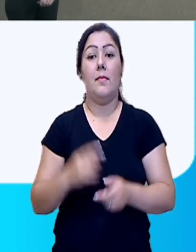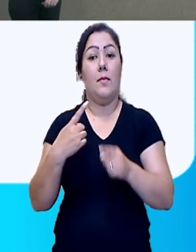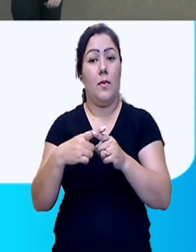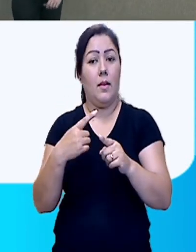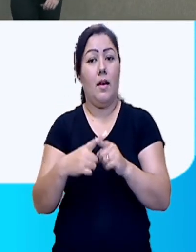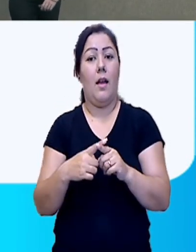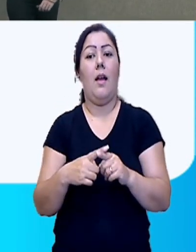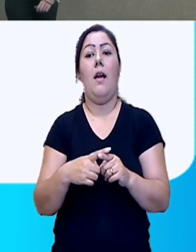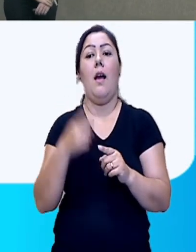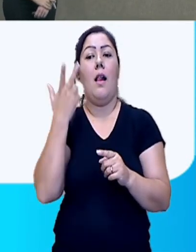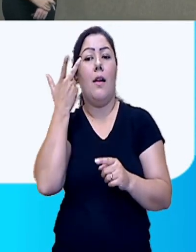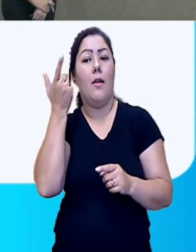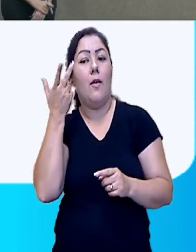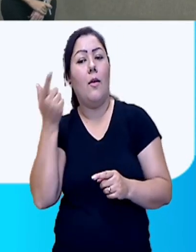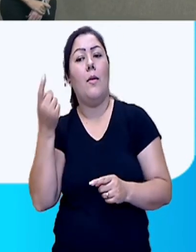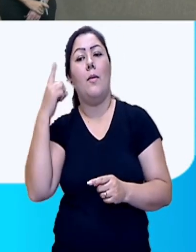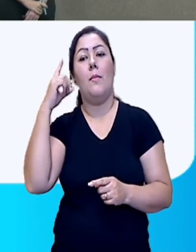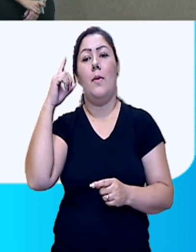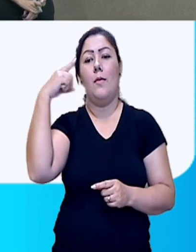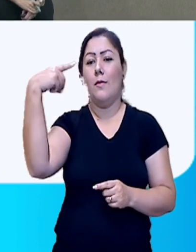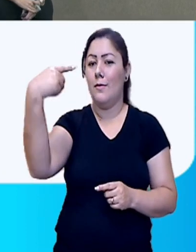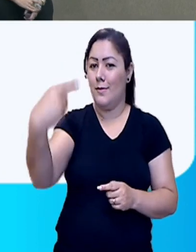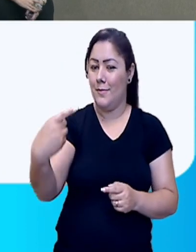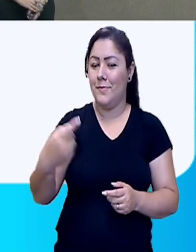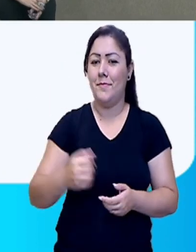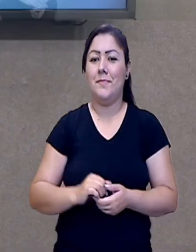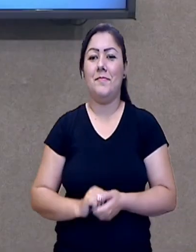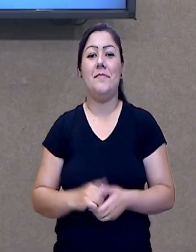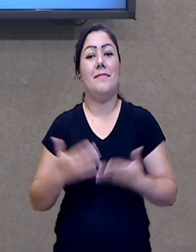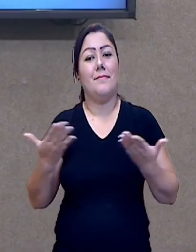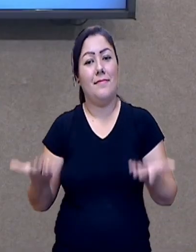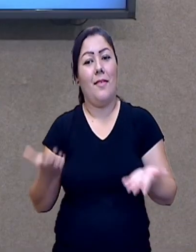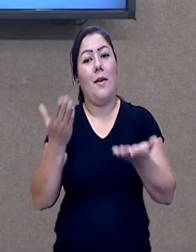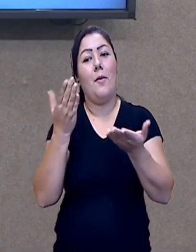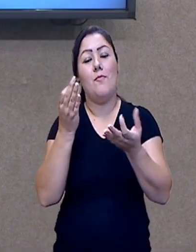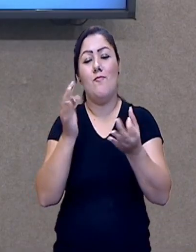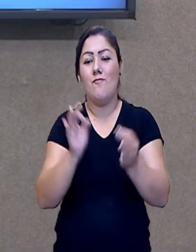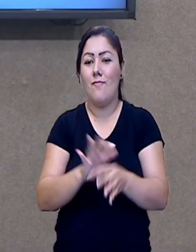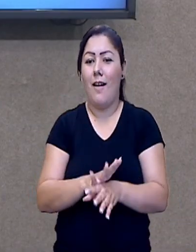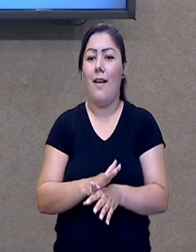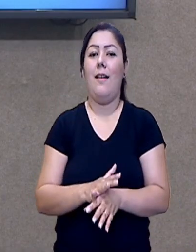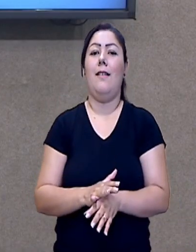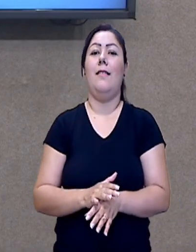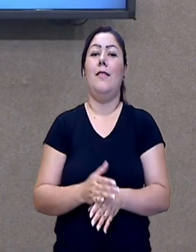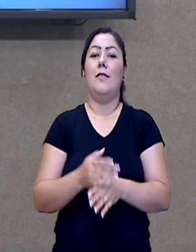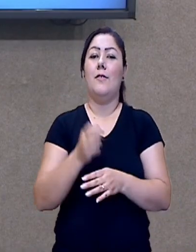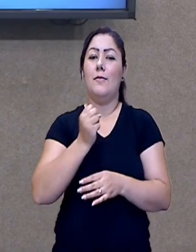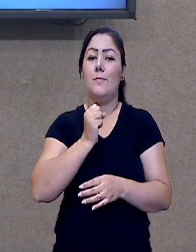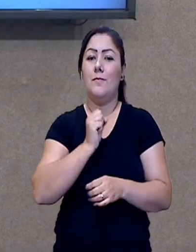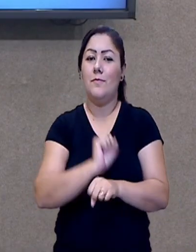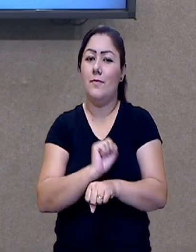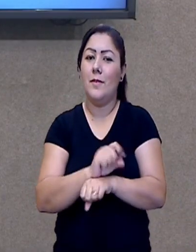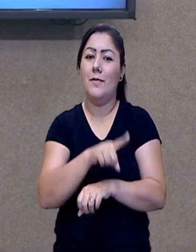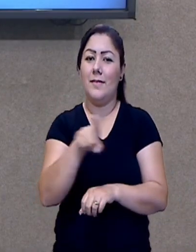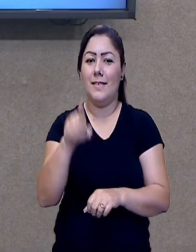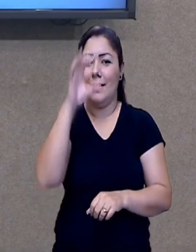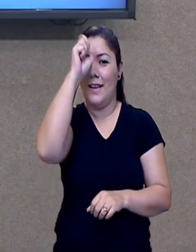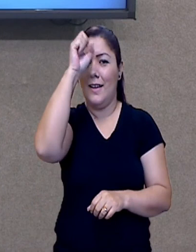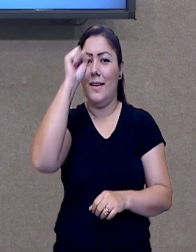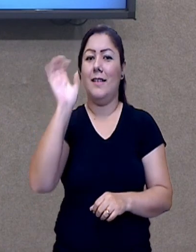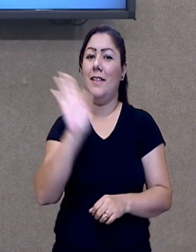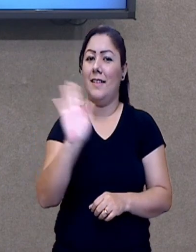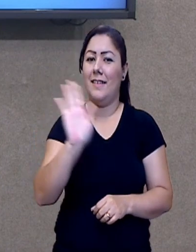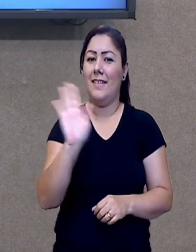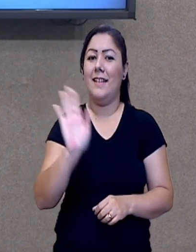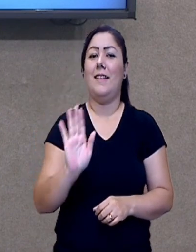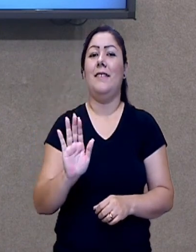muito comum, né, no nosso dia a dia. Então, pessoal, por hoje é só. Espero que vocês tenham aprendido. Até a próxima